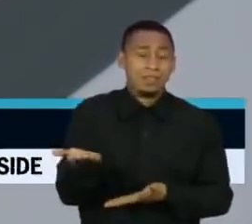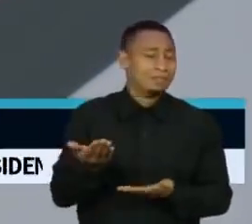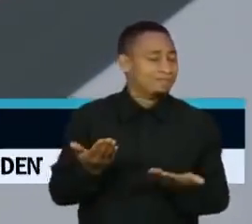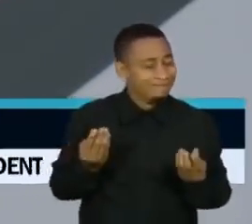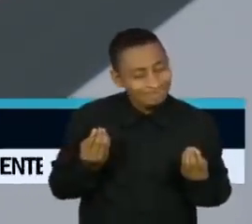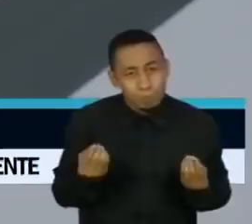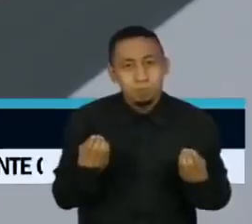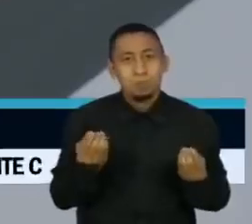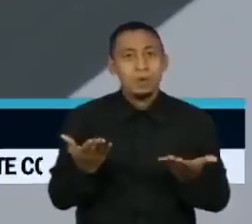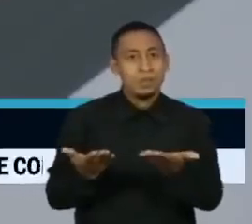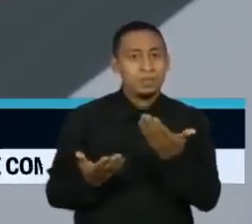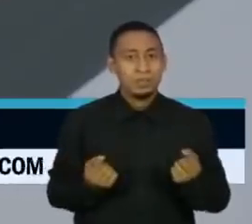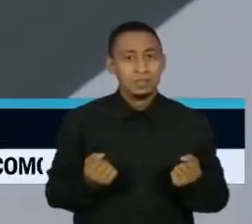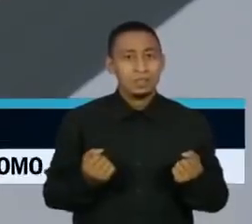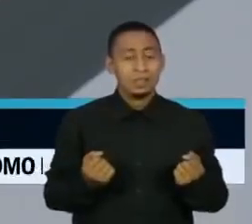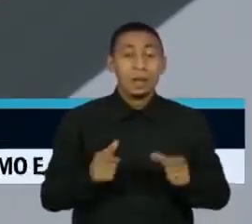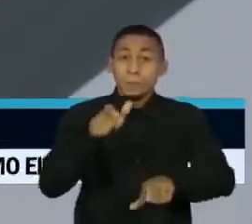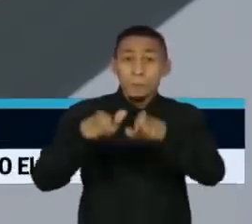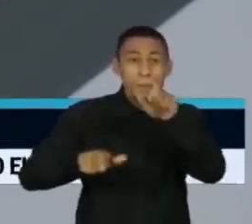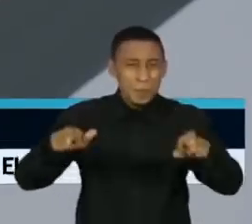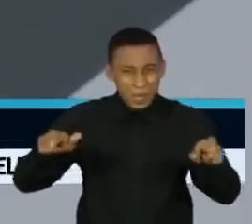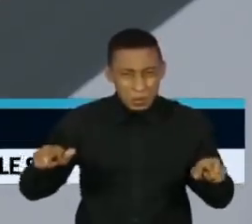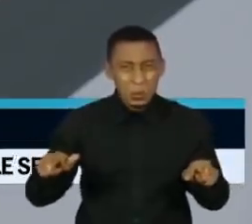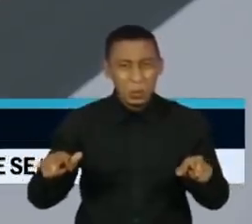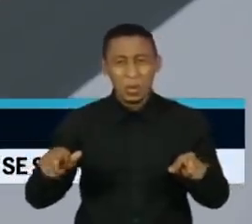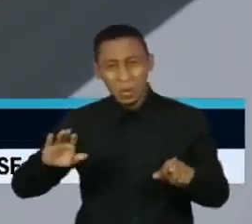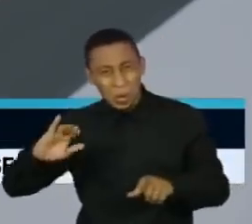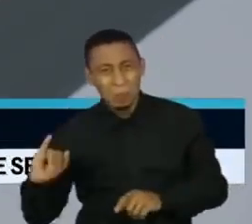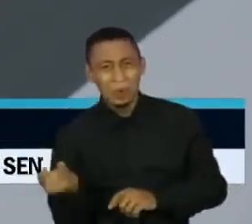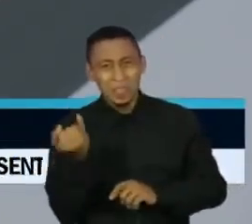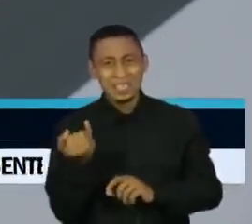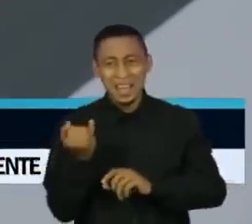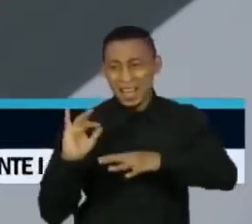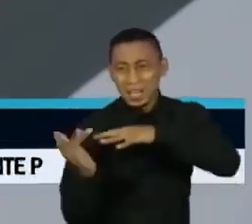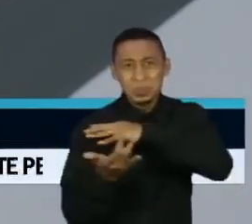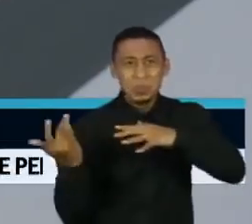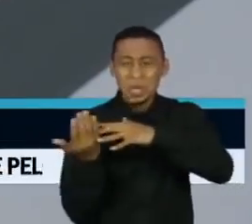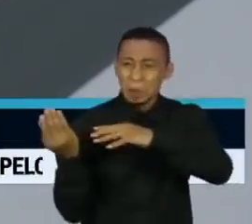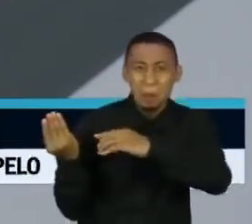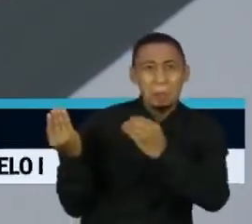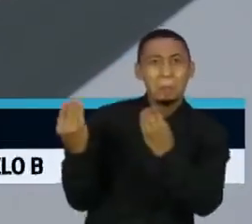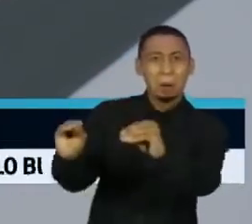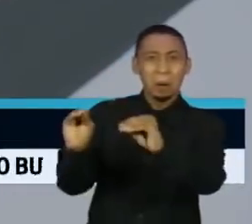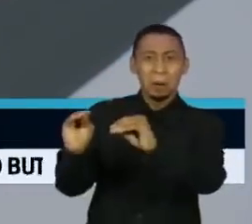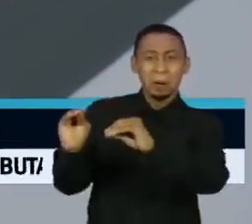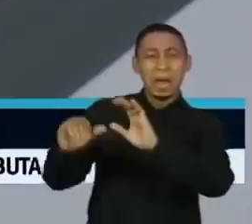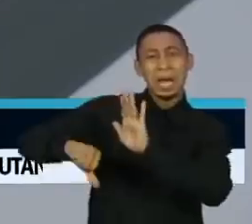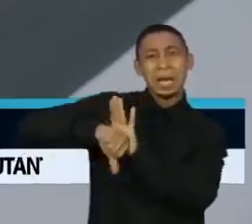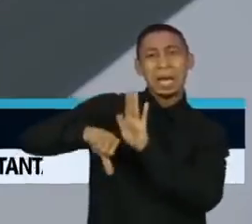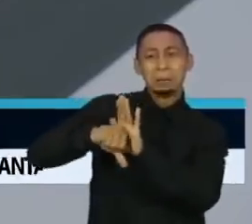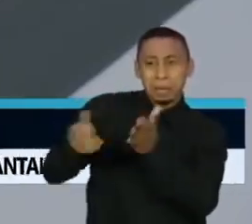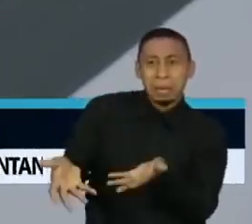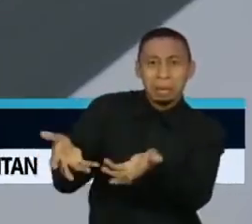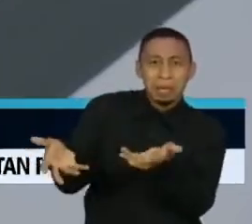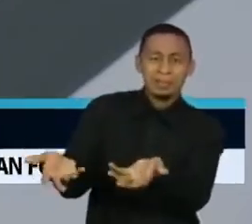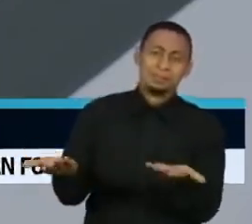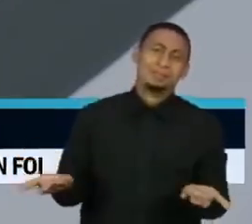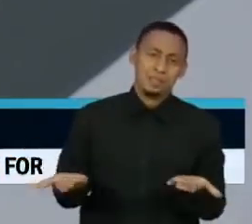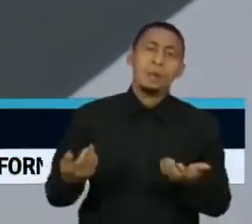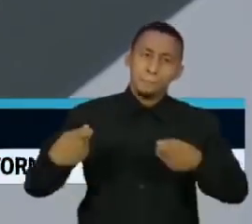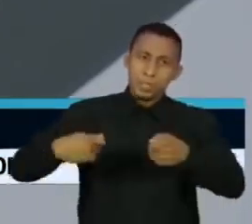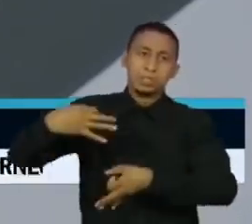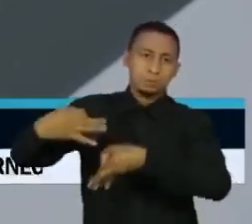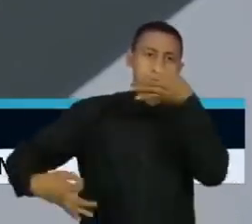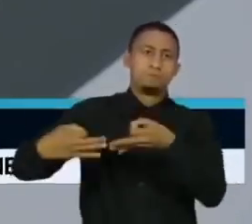como pessoas que se utilizem de redes sociais para a prática de crimes graves como esse praticado pelo Roberto Jefferson. Isso precisa ter